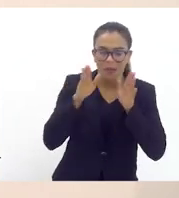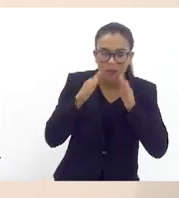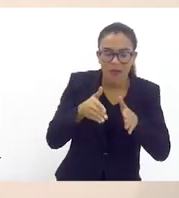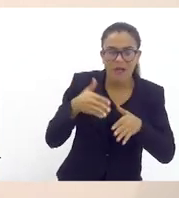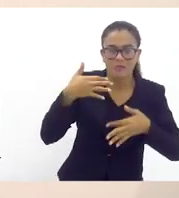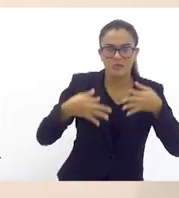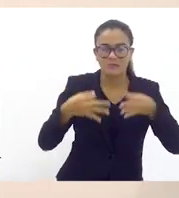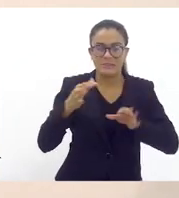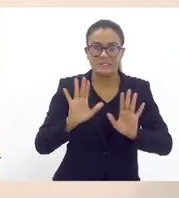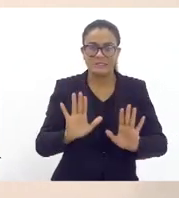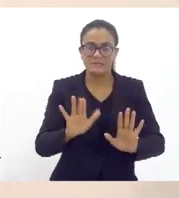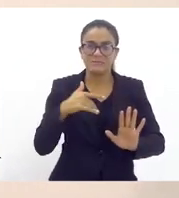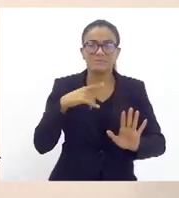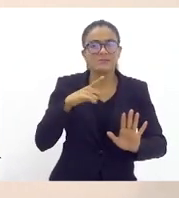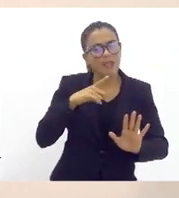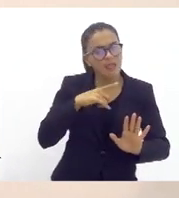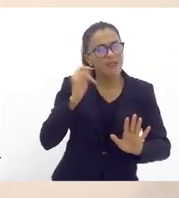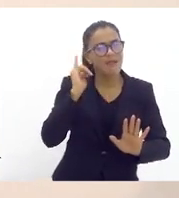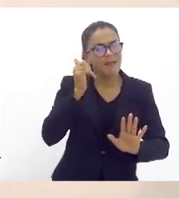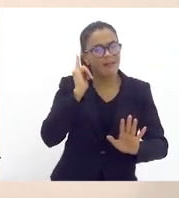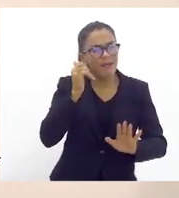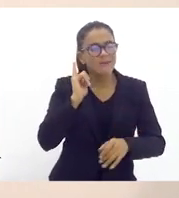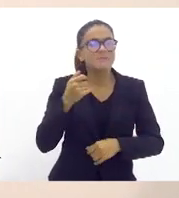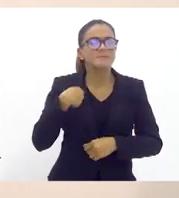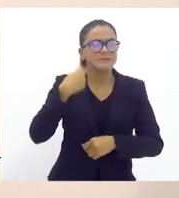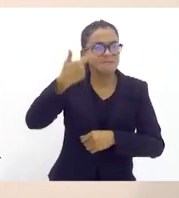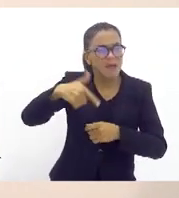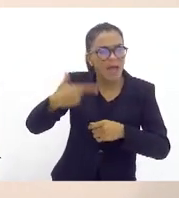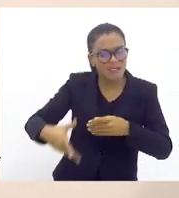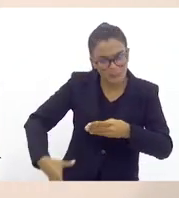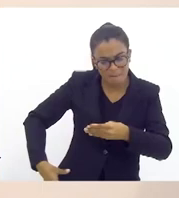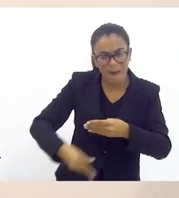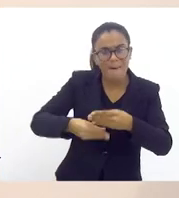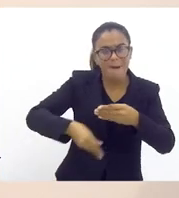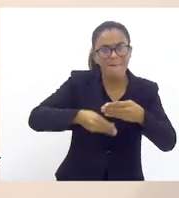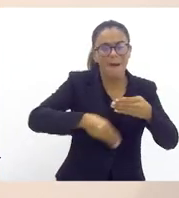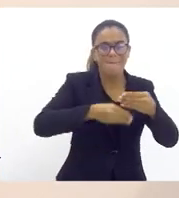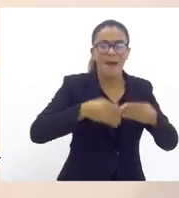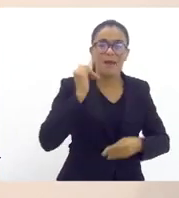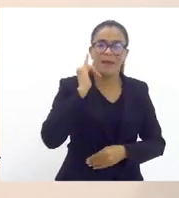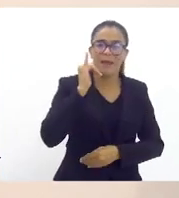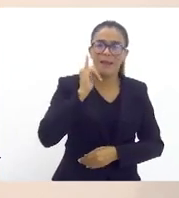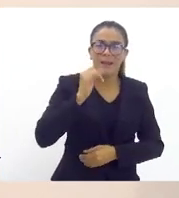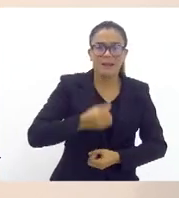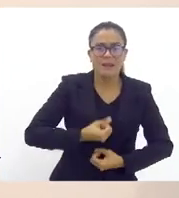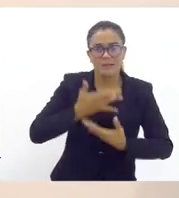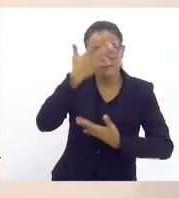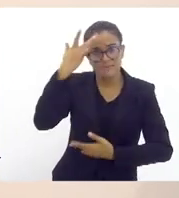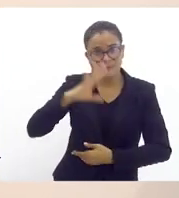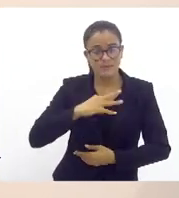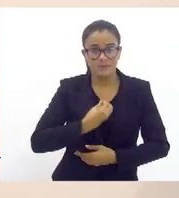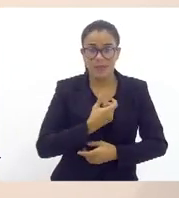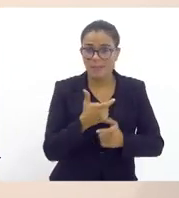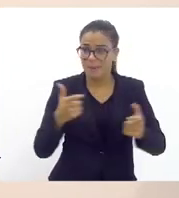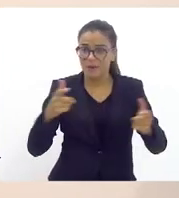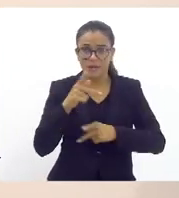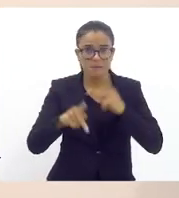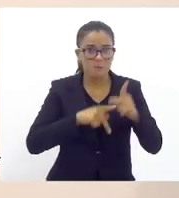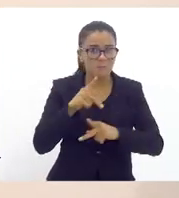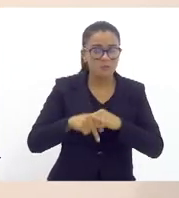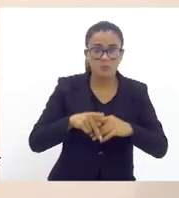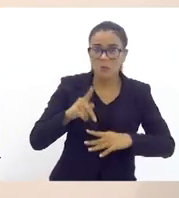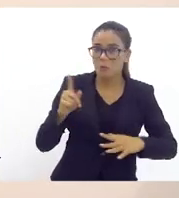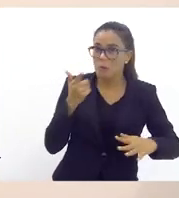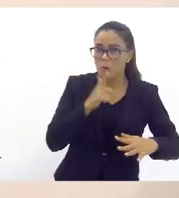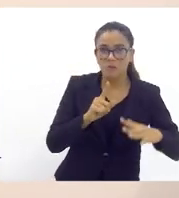a gente tem aqui os dos relatos, e aí precisávamos ter mais relatos de pessoas trans para as pessoas entenderem que a maioria da nossa população não acessou nem